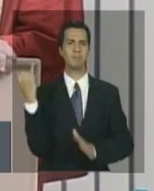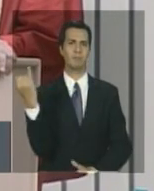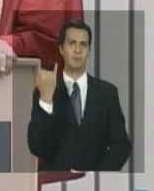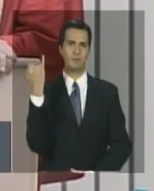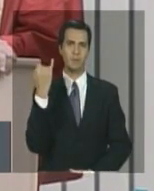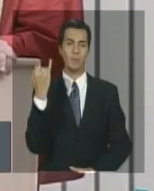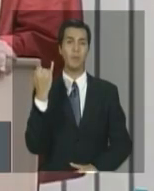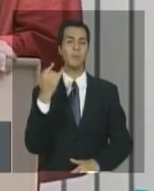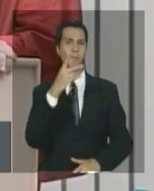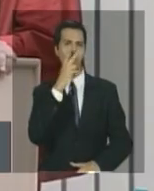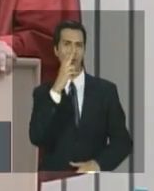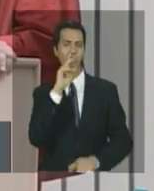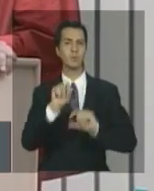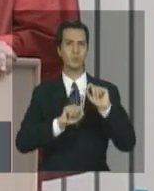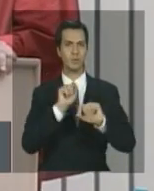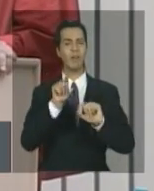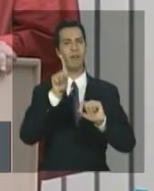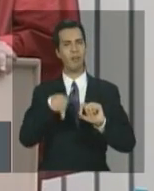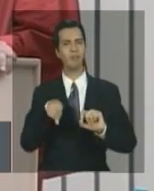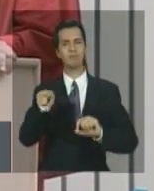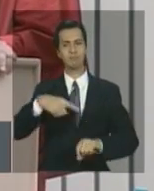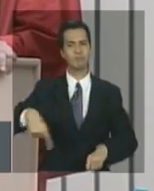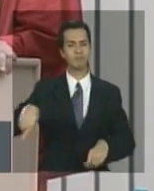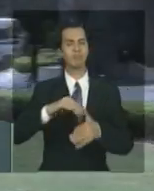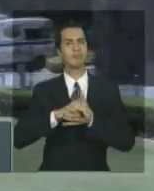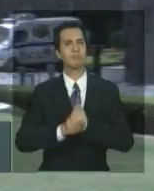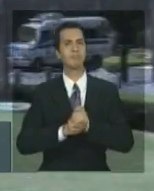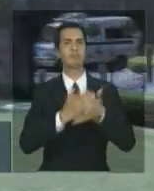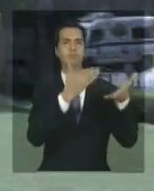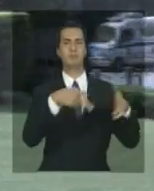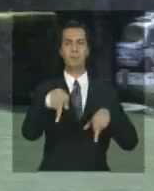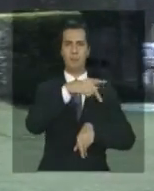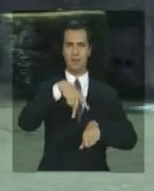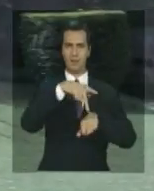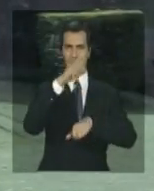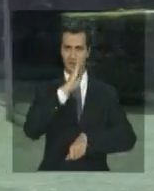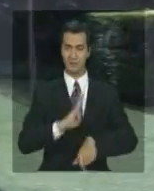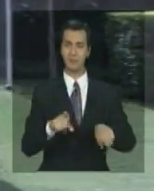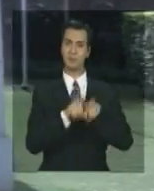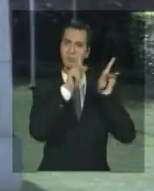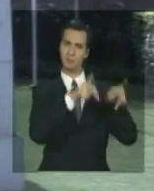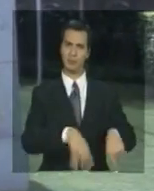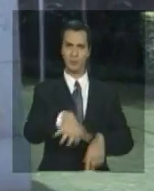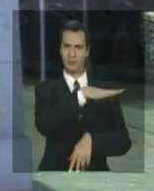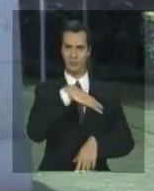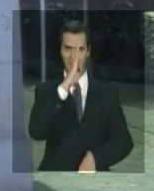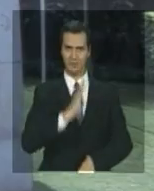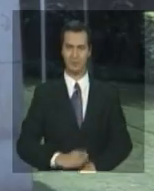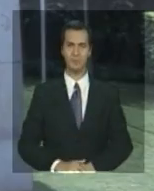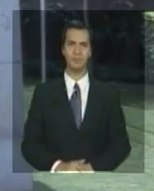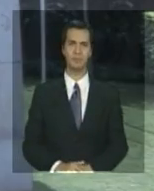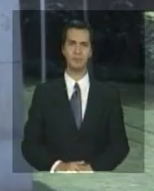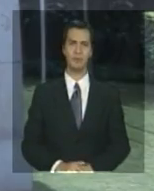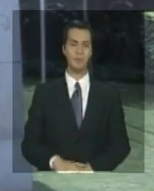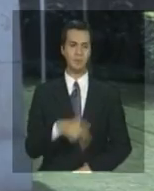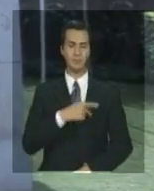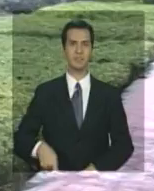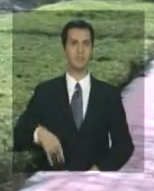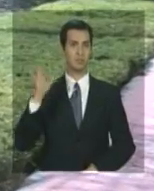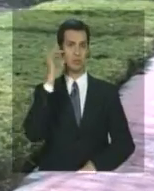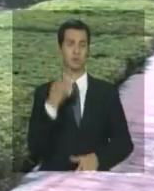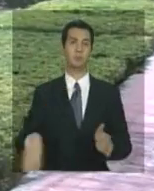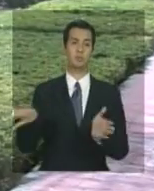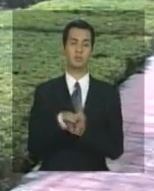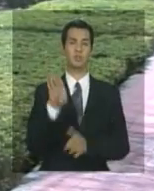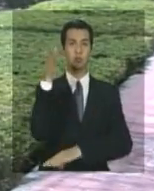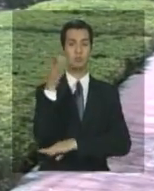uma homenagem ao meu país e ao meu povo. De volta ao hotel onde está hospedada, a presidenta Dilma Rousseff também esteve com o